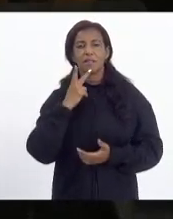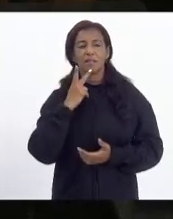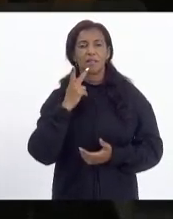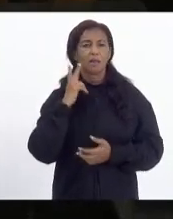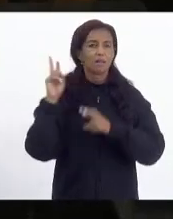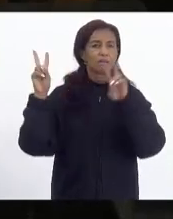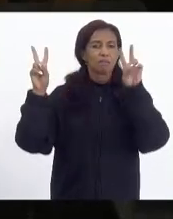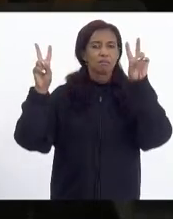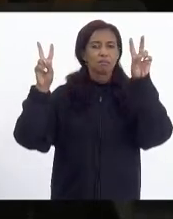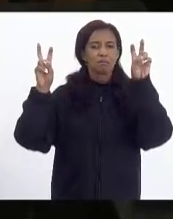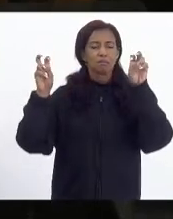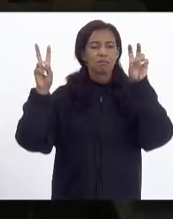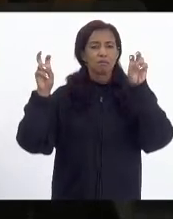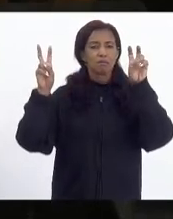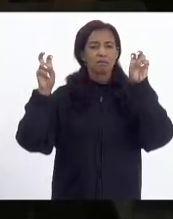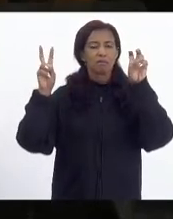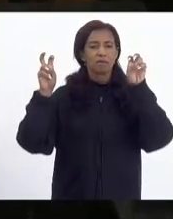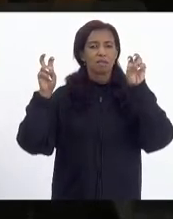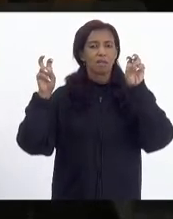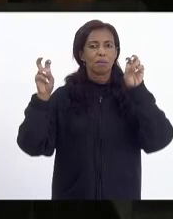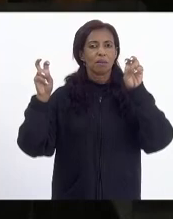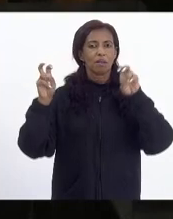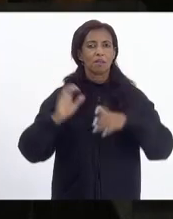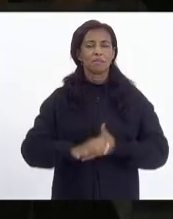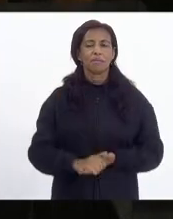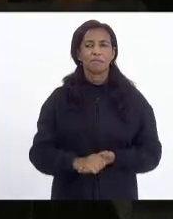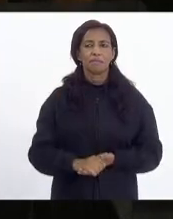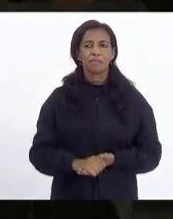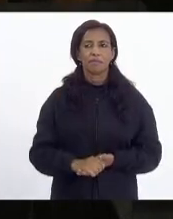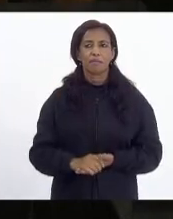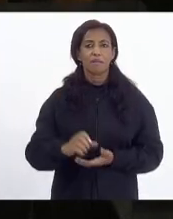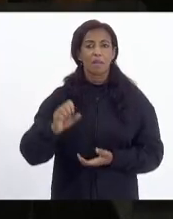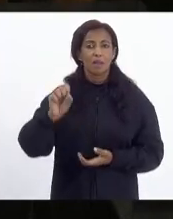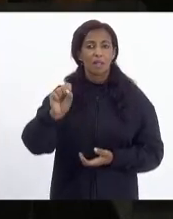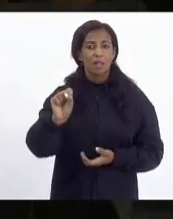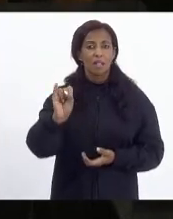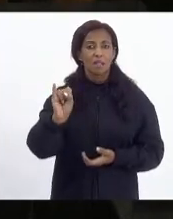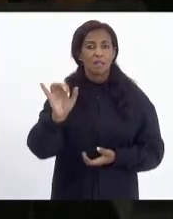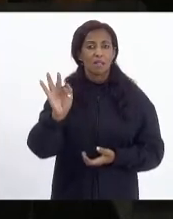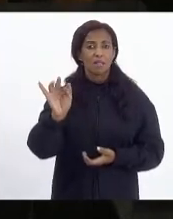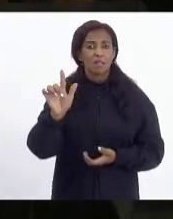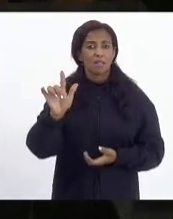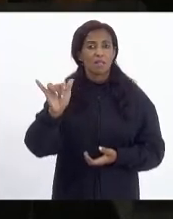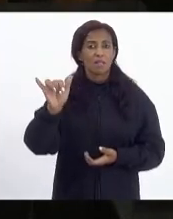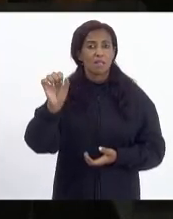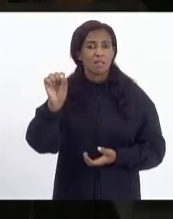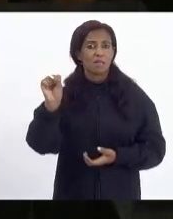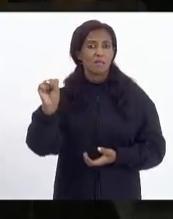à sífilis já começou mais idade média